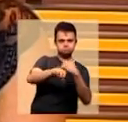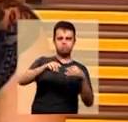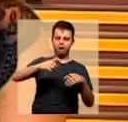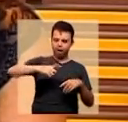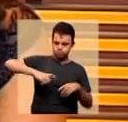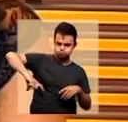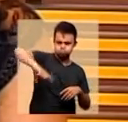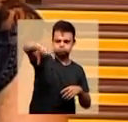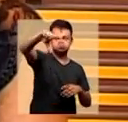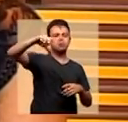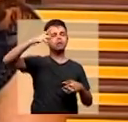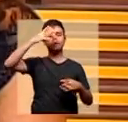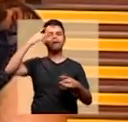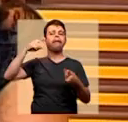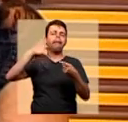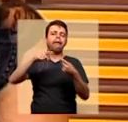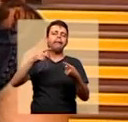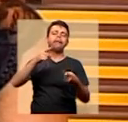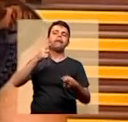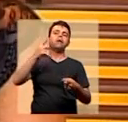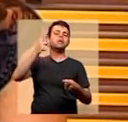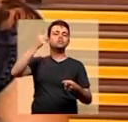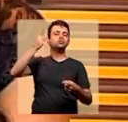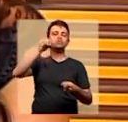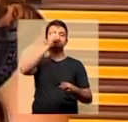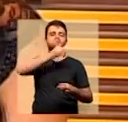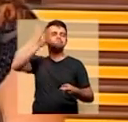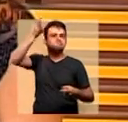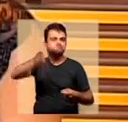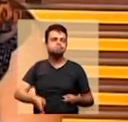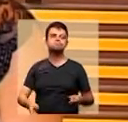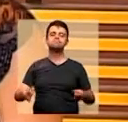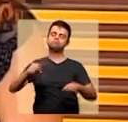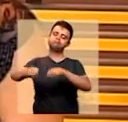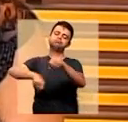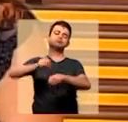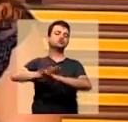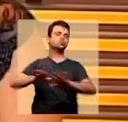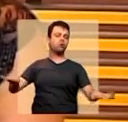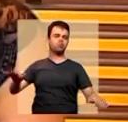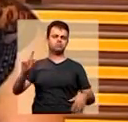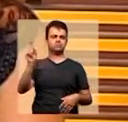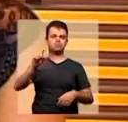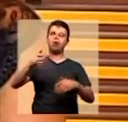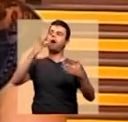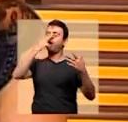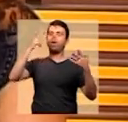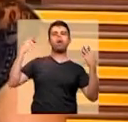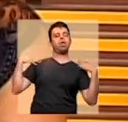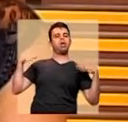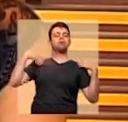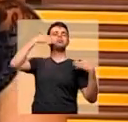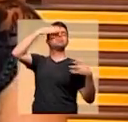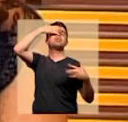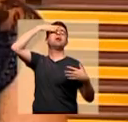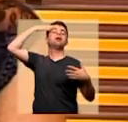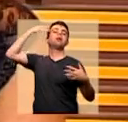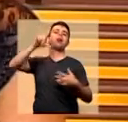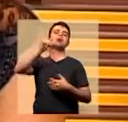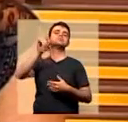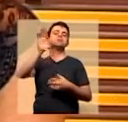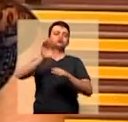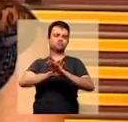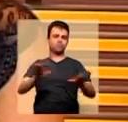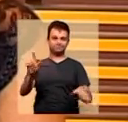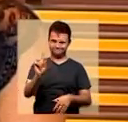como é hoje, assim, para um lazer, aos domingos, como a gente vê a ciclofaixa, mas ser implantada em trechos